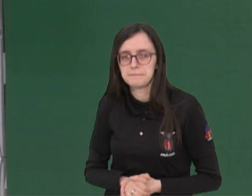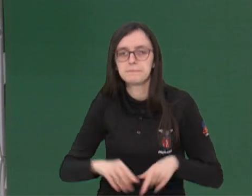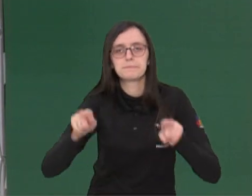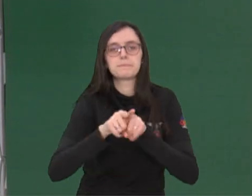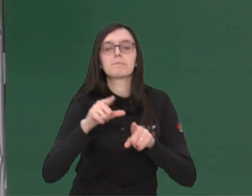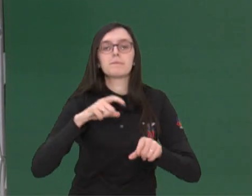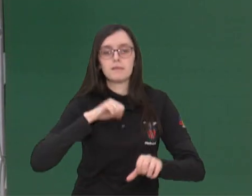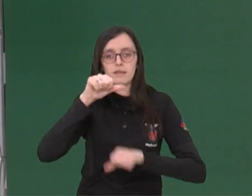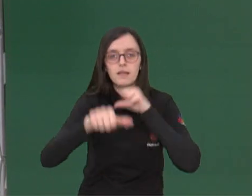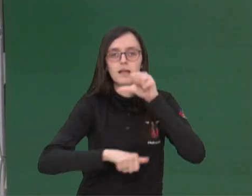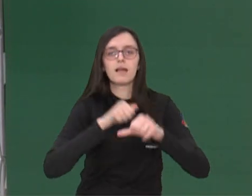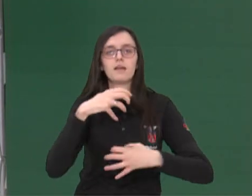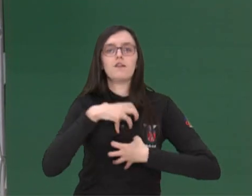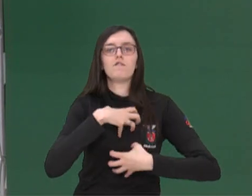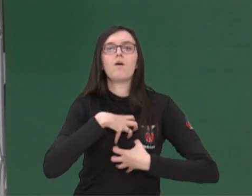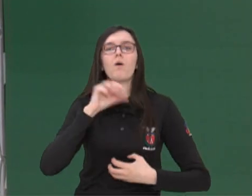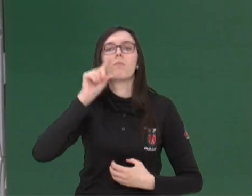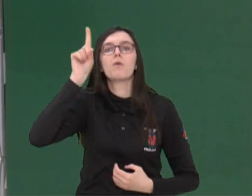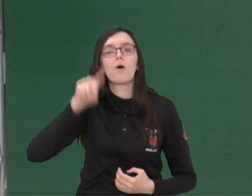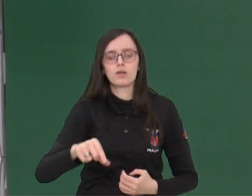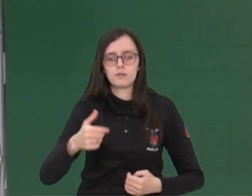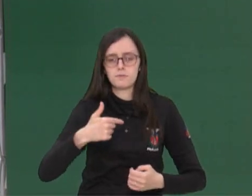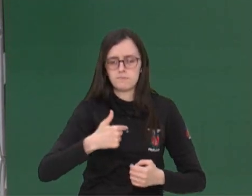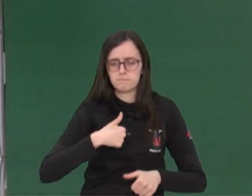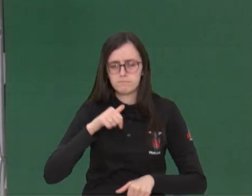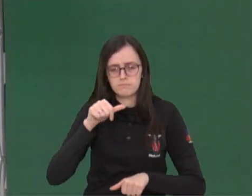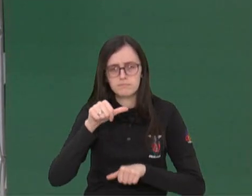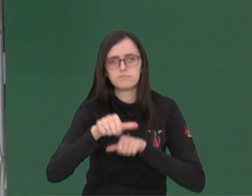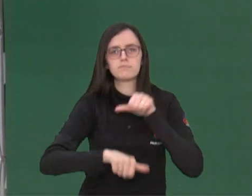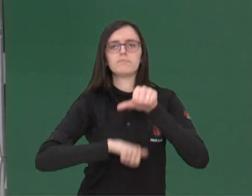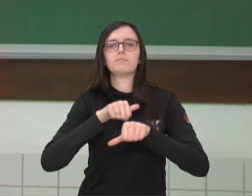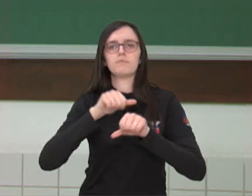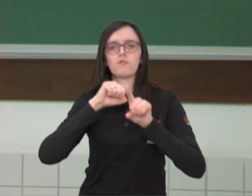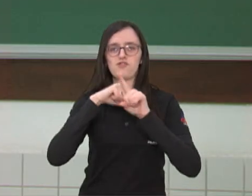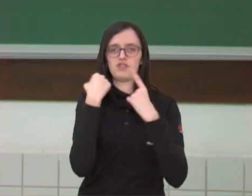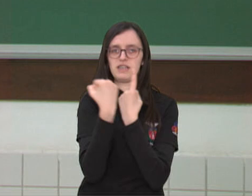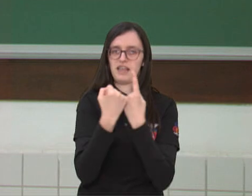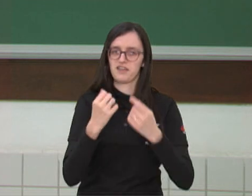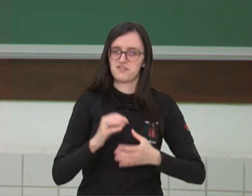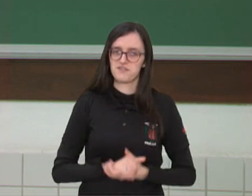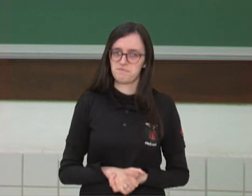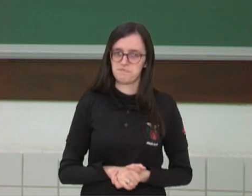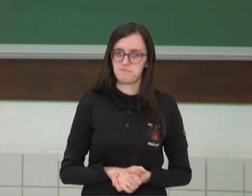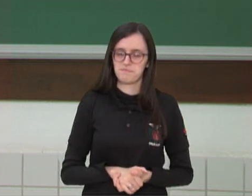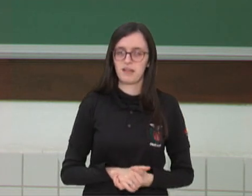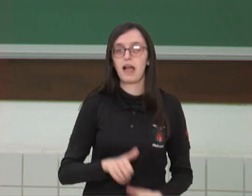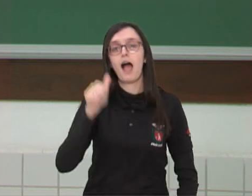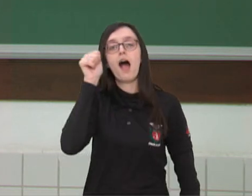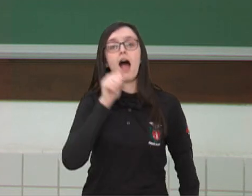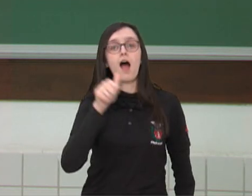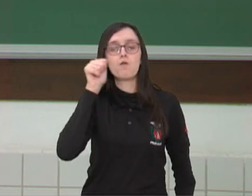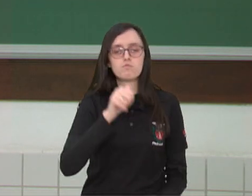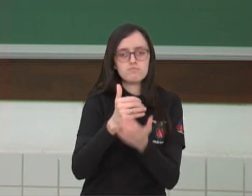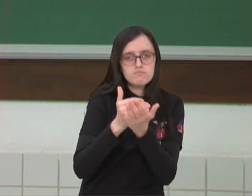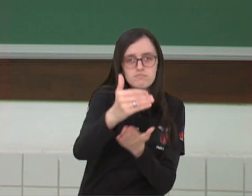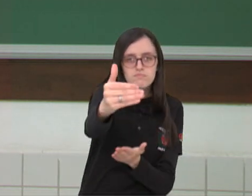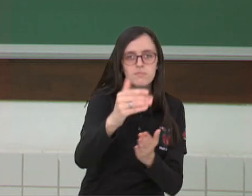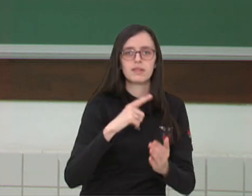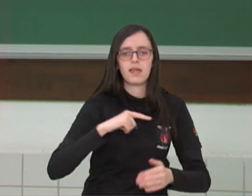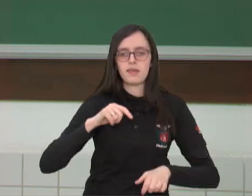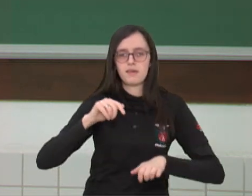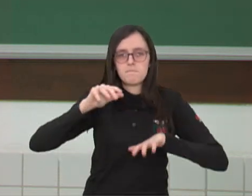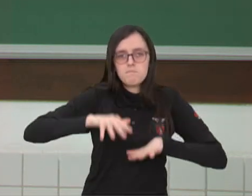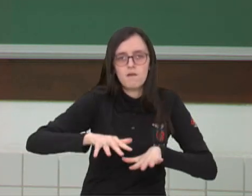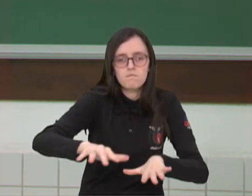houve mudança no modo de ser agente transformadora da sociedade. A mulher, então, a partir desses